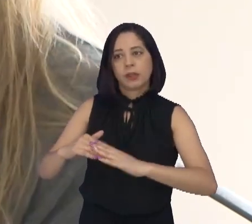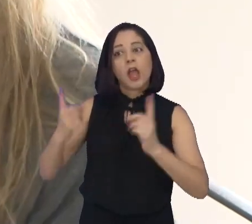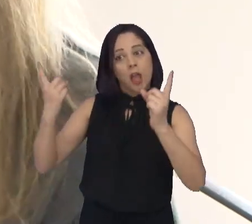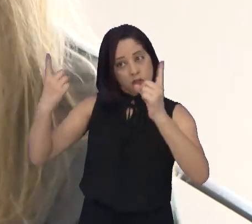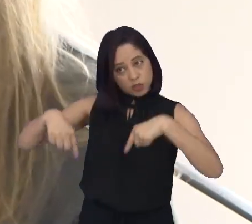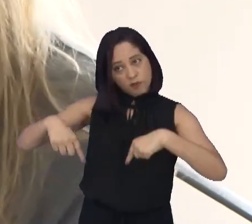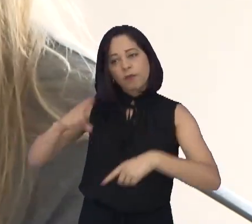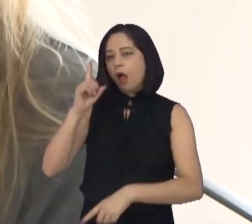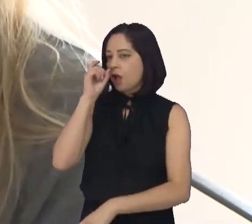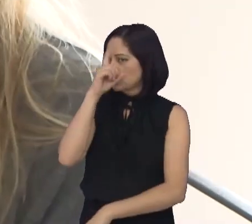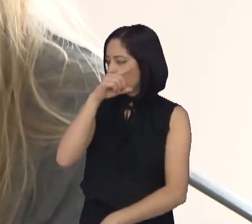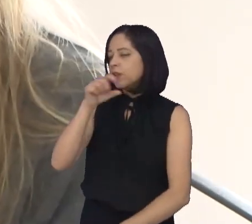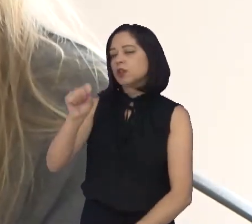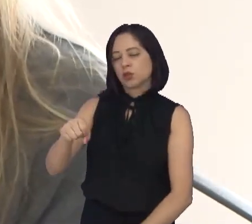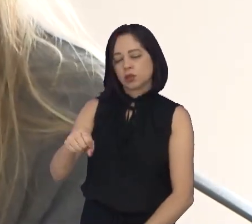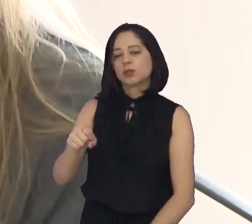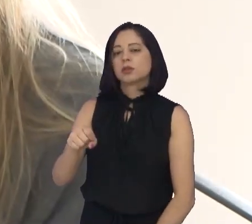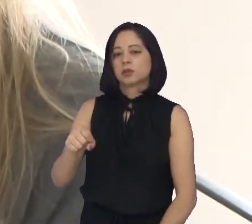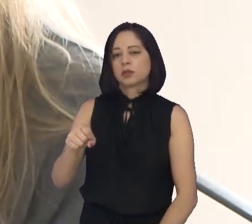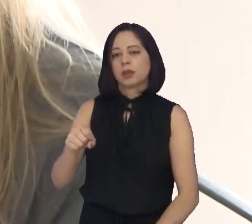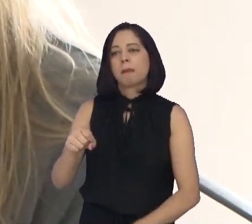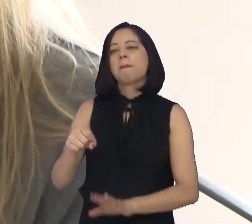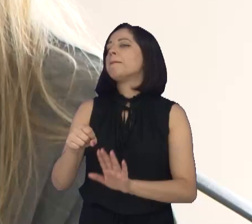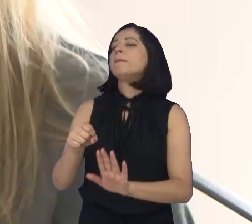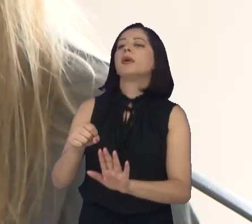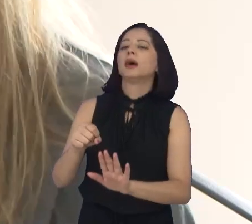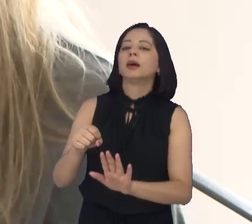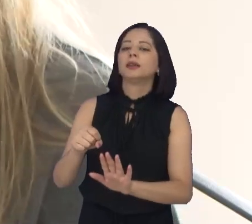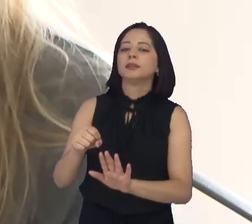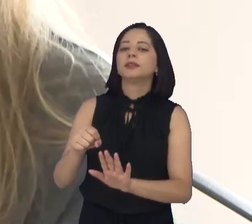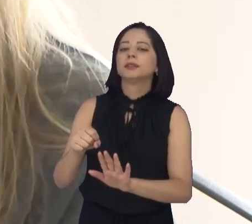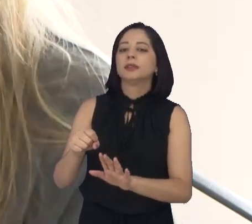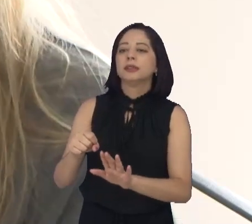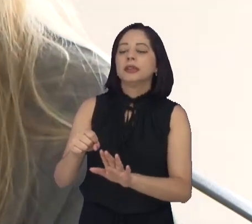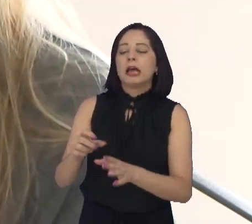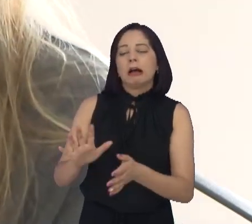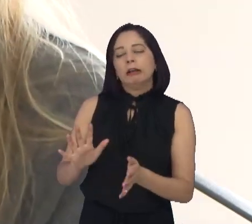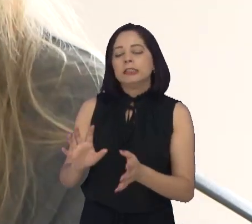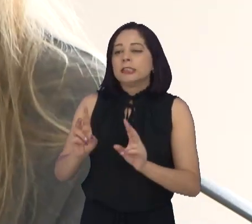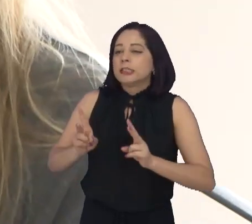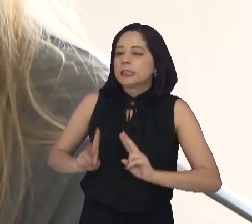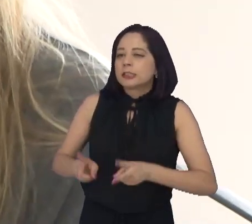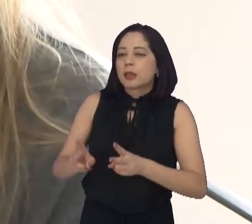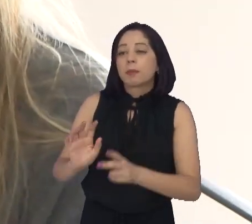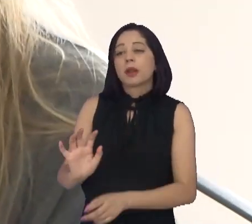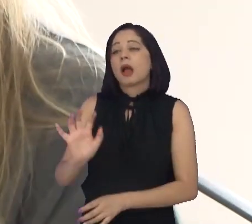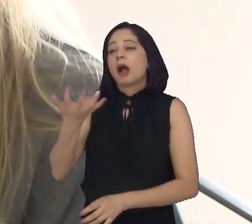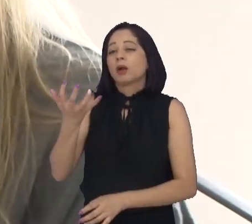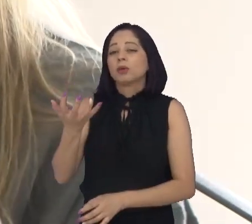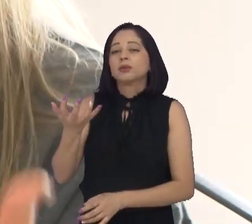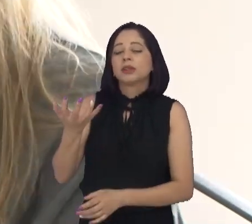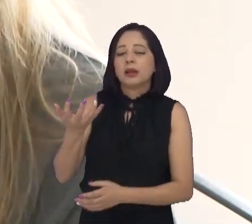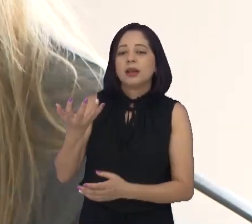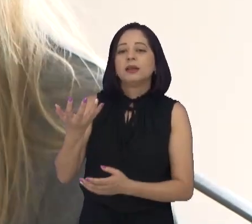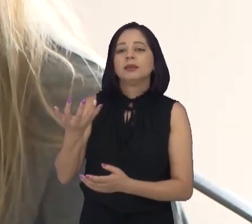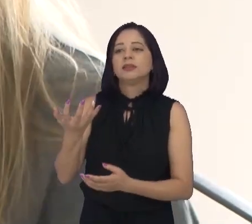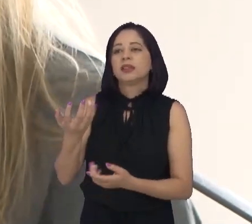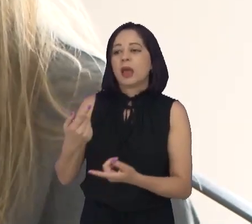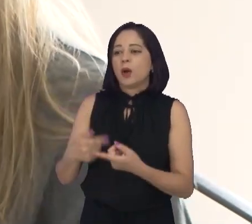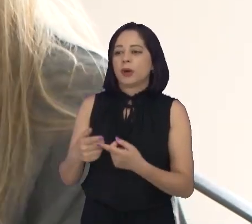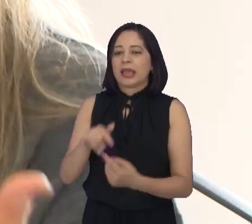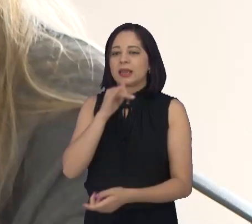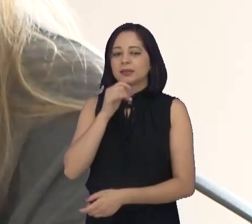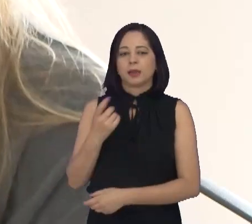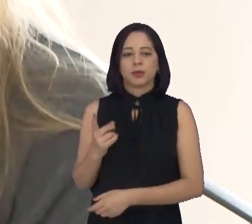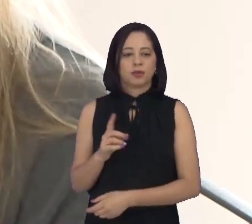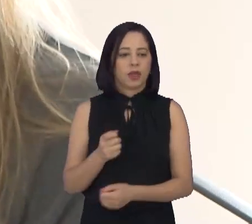desafiador, difícil mesmo, eu digo que é um desconforto físico às vezes que acontece, de você não comprar algo